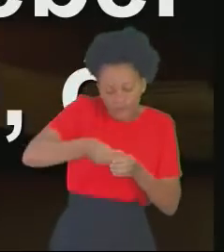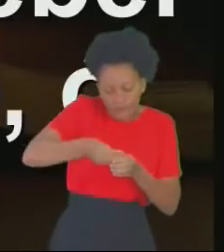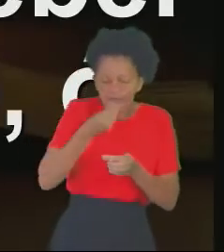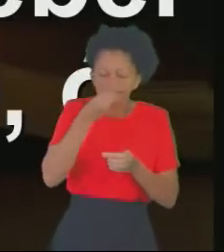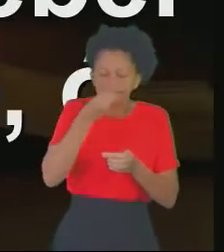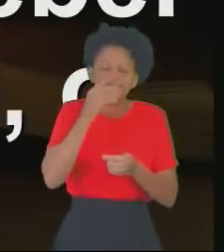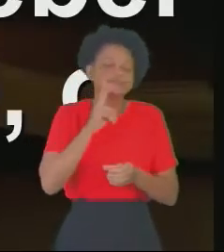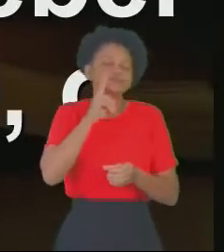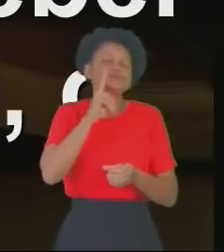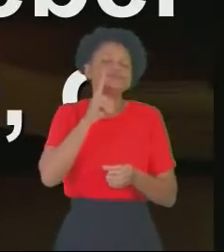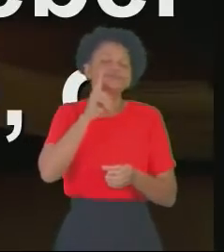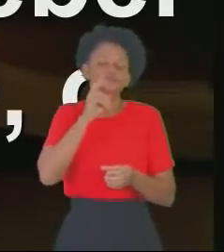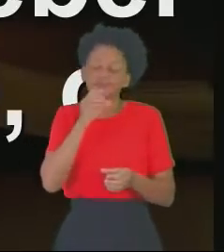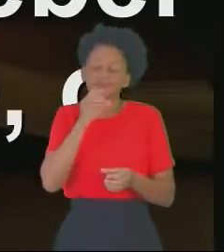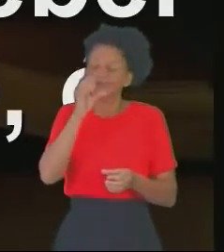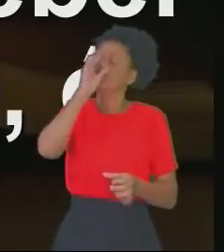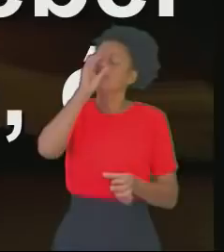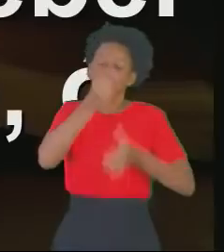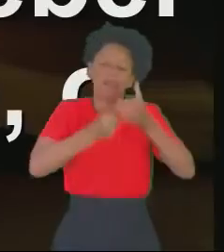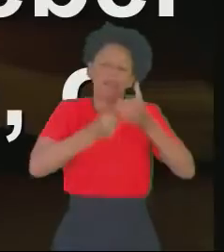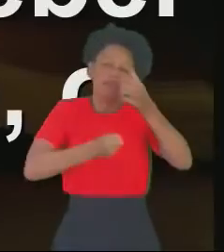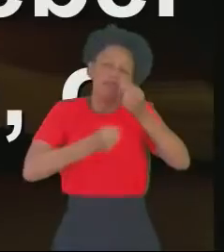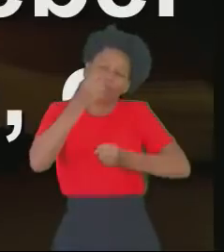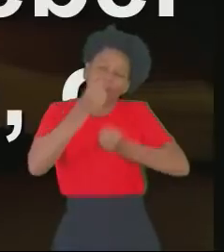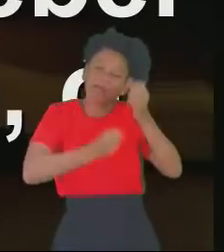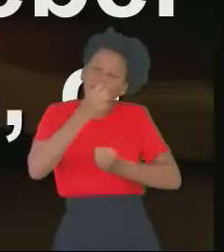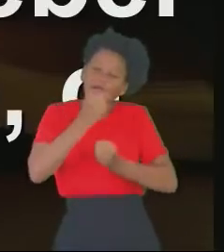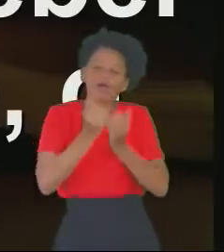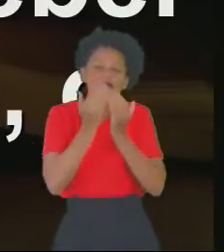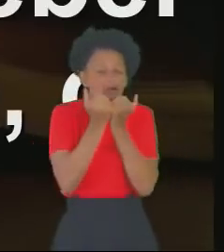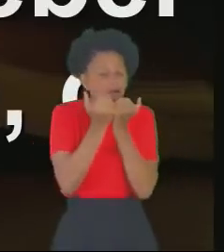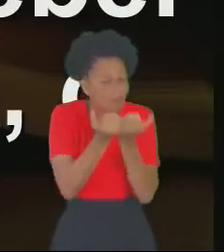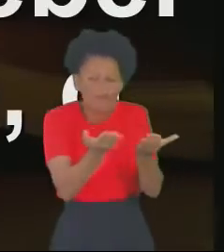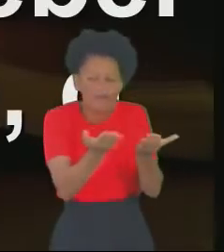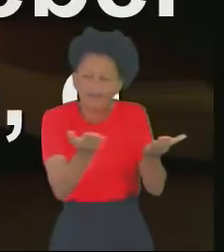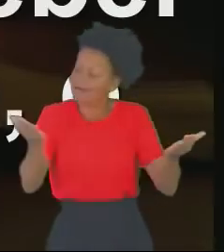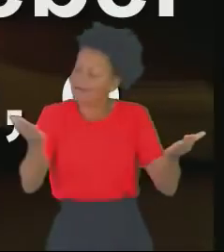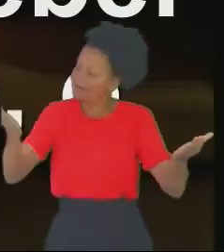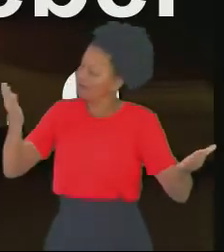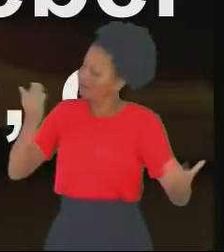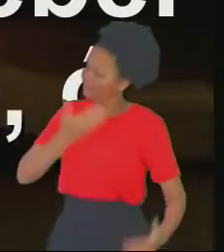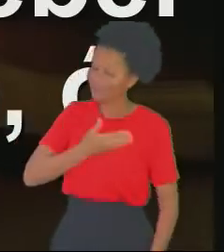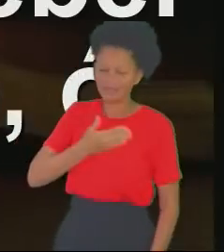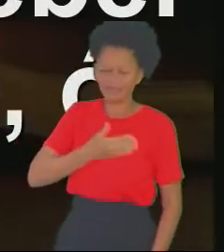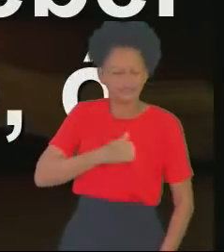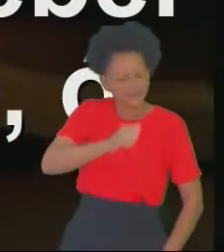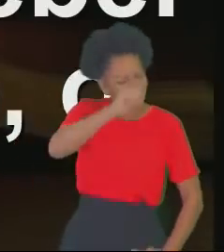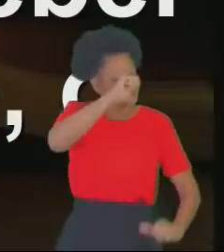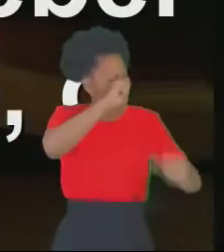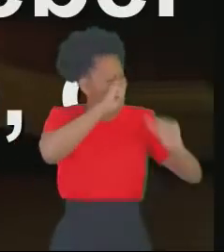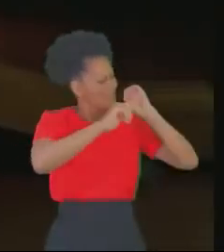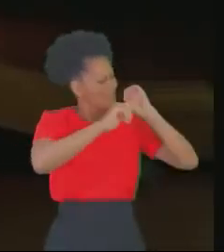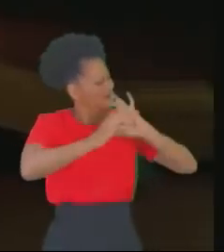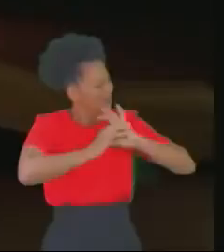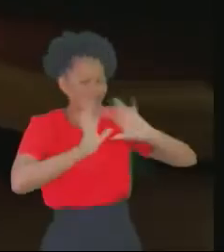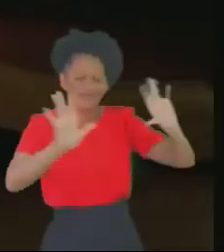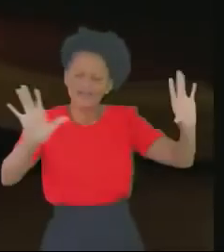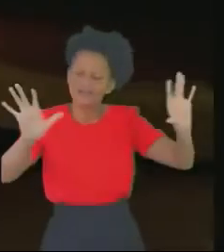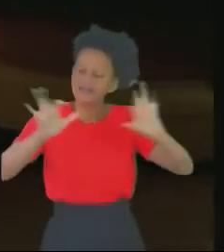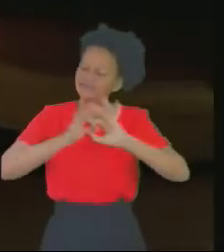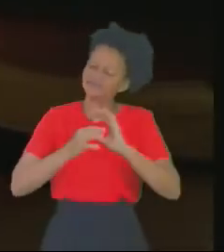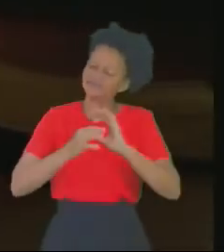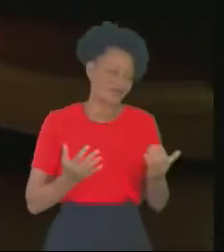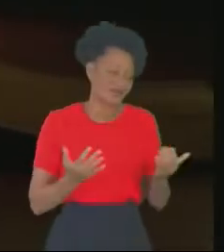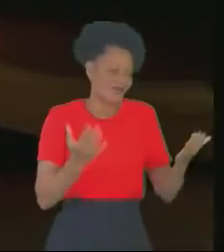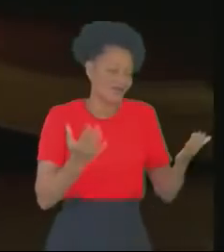meu leite, comei, amigos, bebei abundantemente, ó